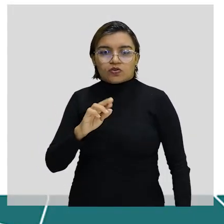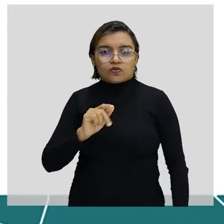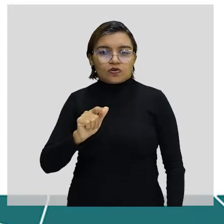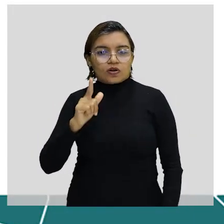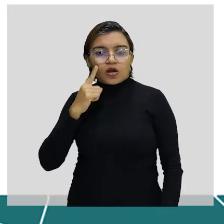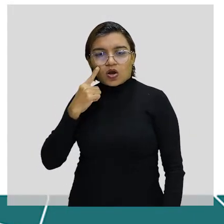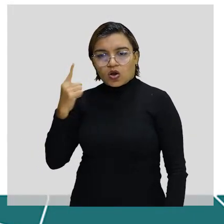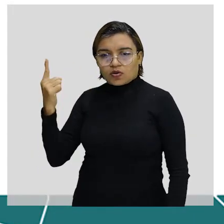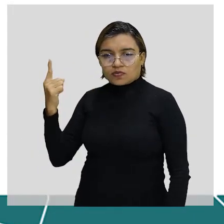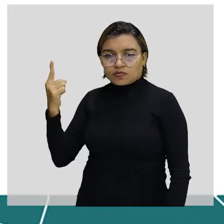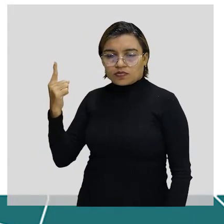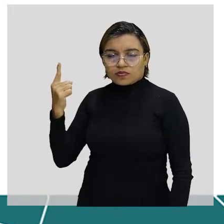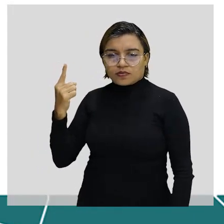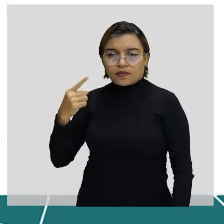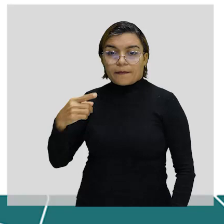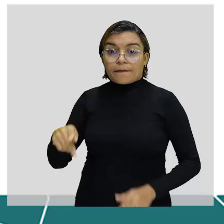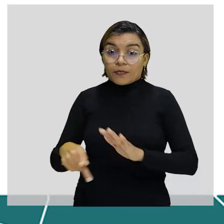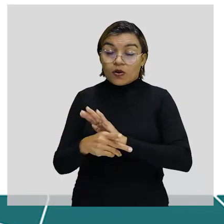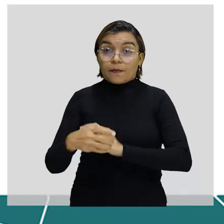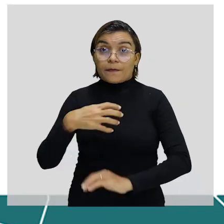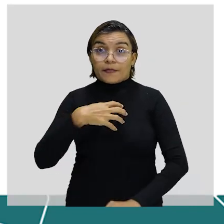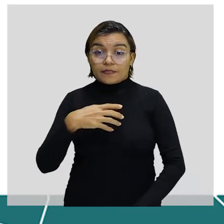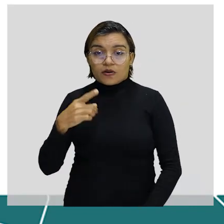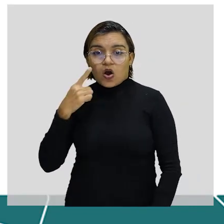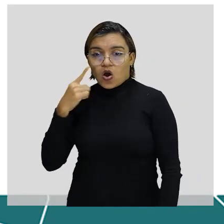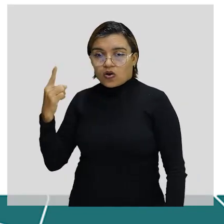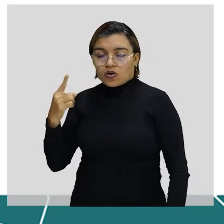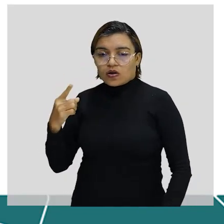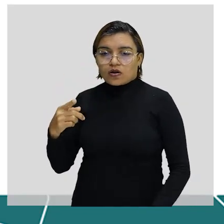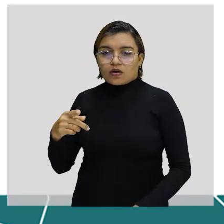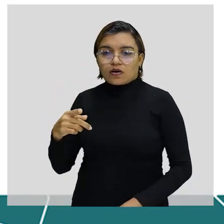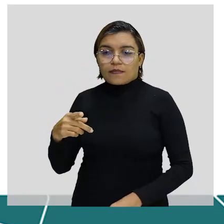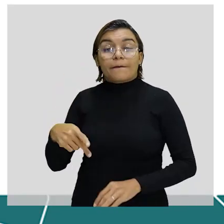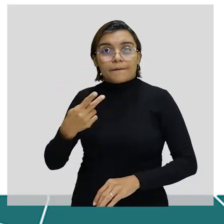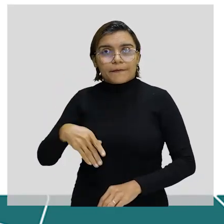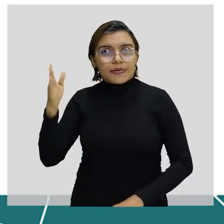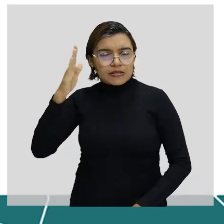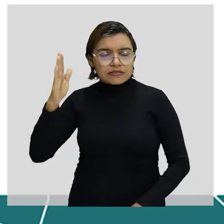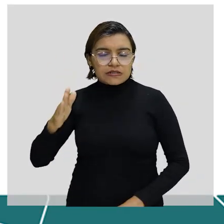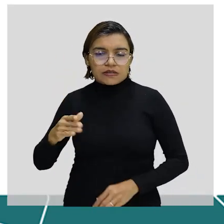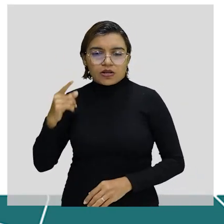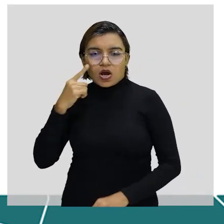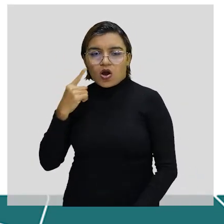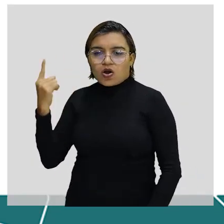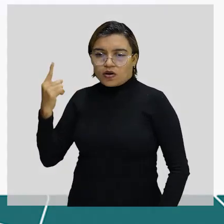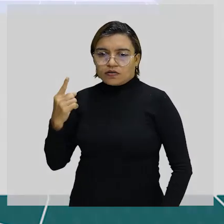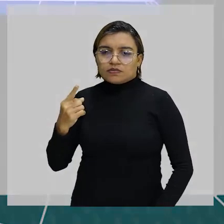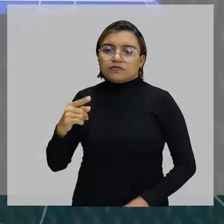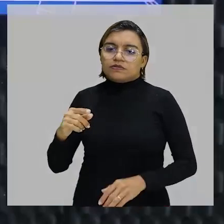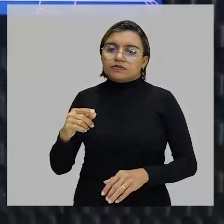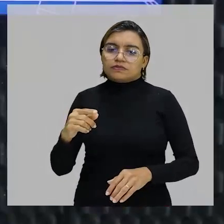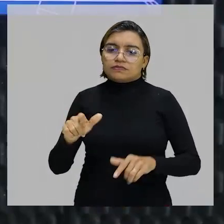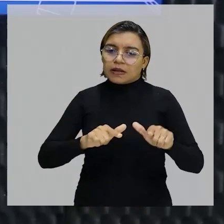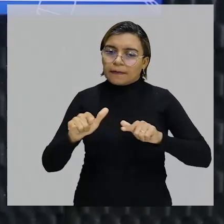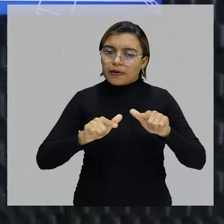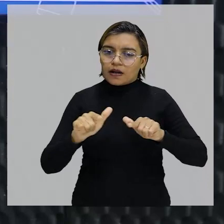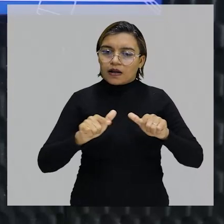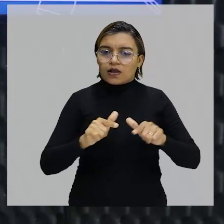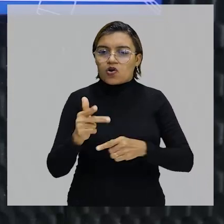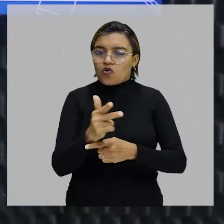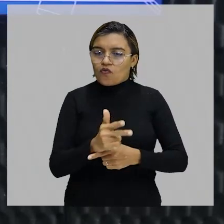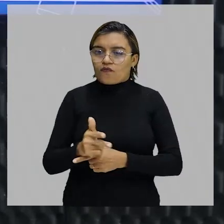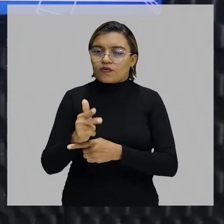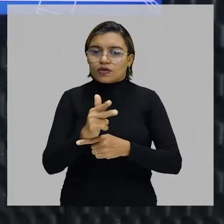e a Letícia Ramos são brasileiras, as duas mulheres. Uma trabalha com ficção e documentação, né, e a outra